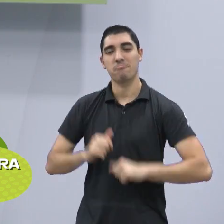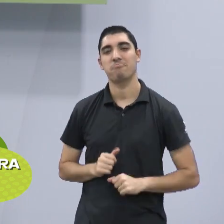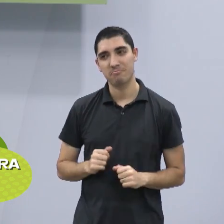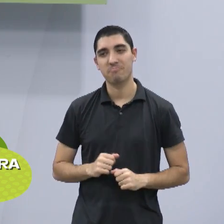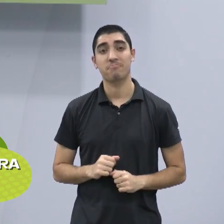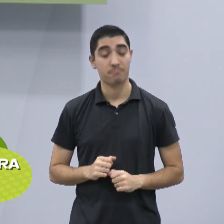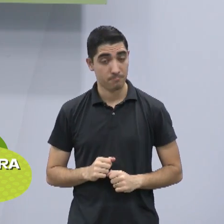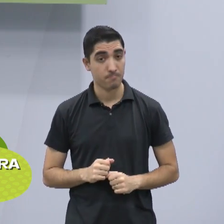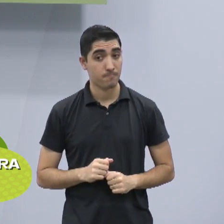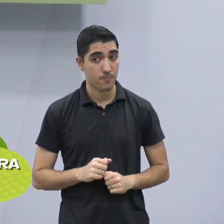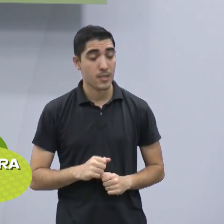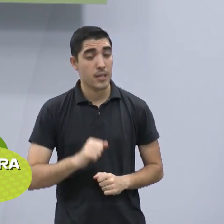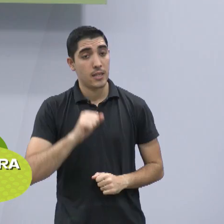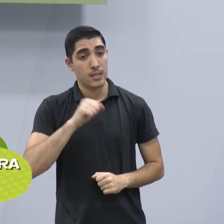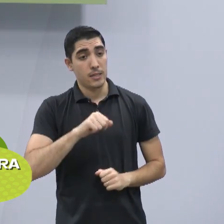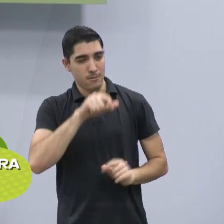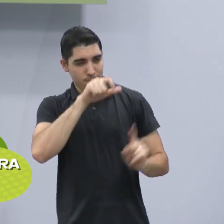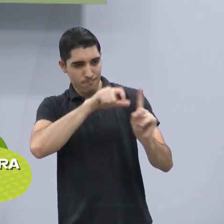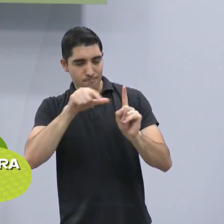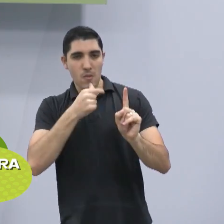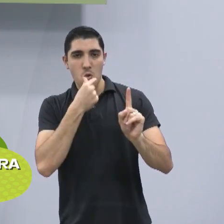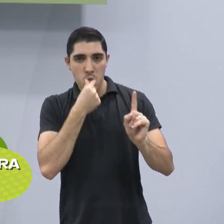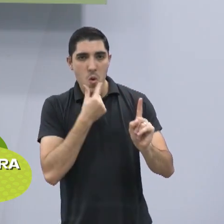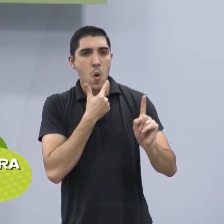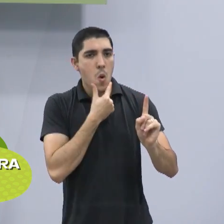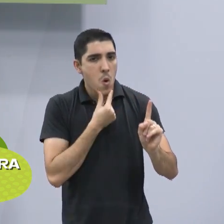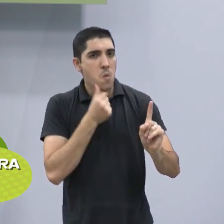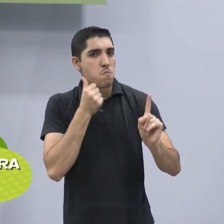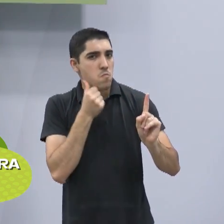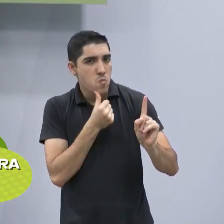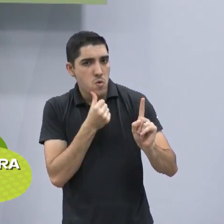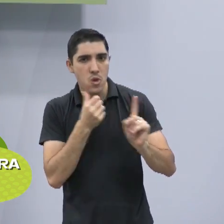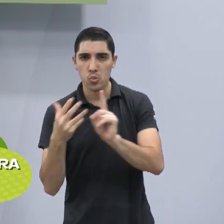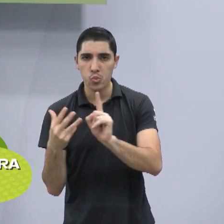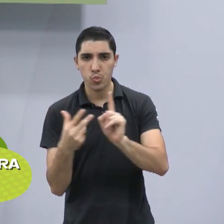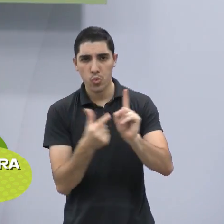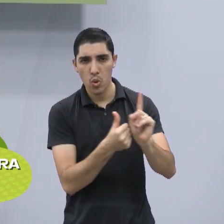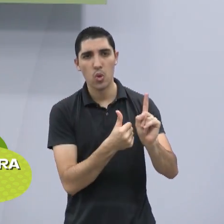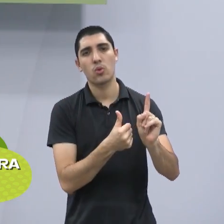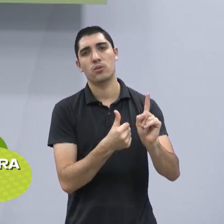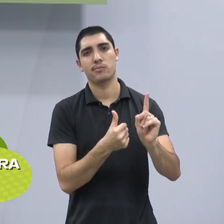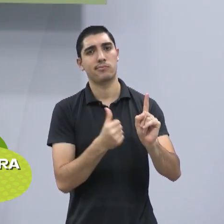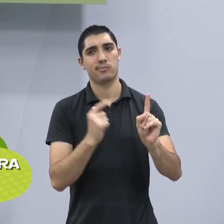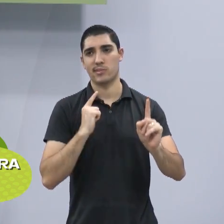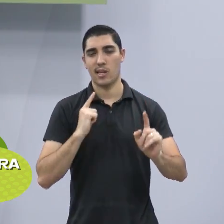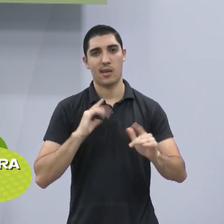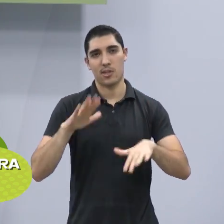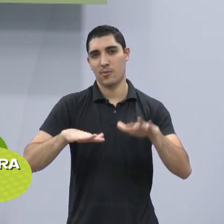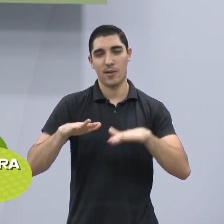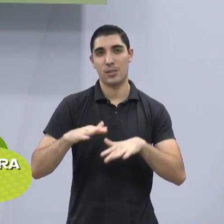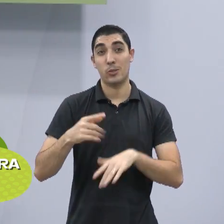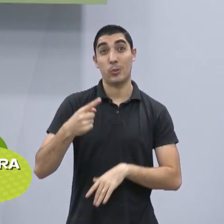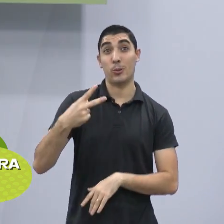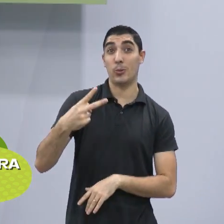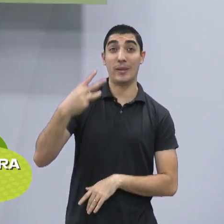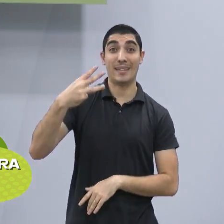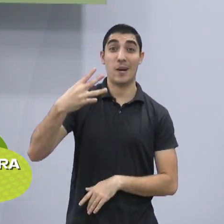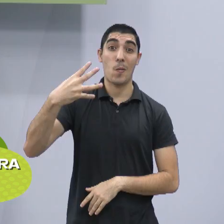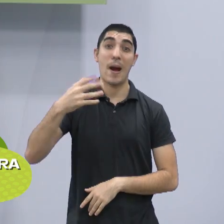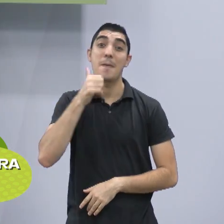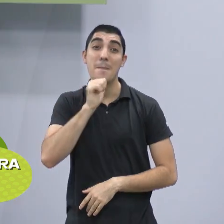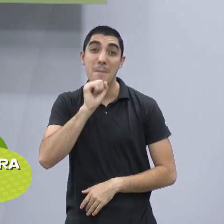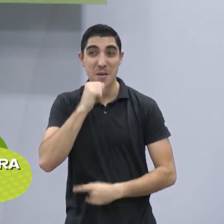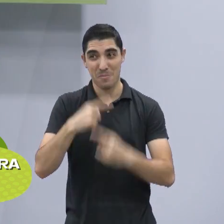Os árbitros que são homens e mulheres que têm 2, 3, até 4 mães, né? Porque uma deixa em casa e a